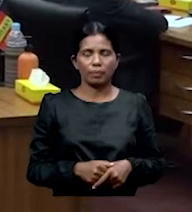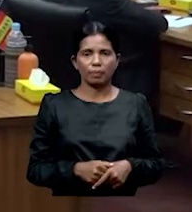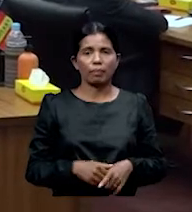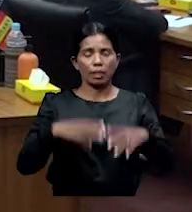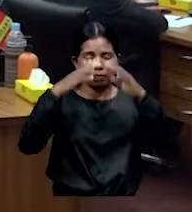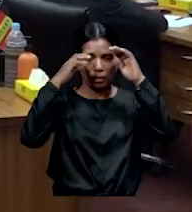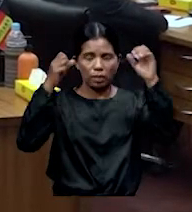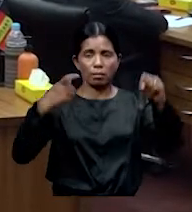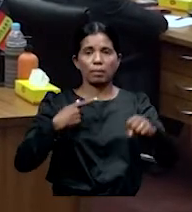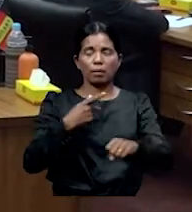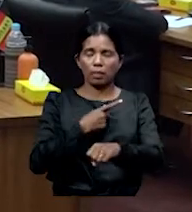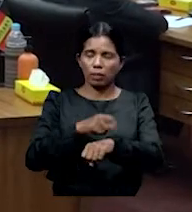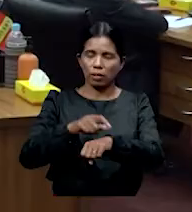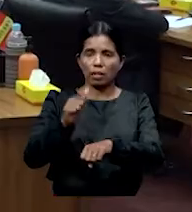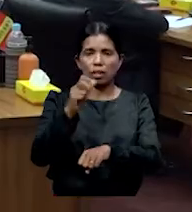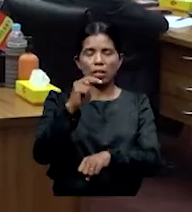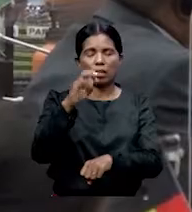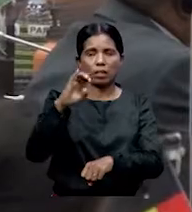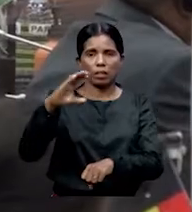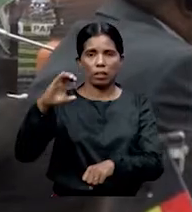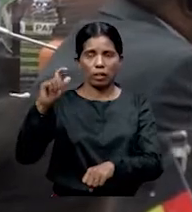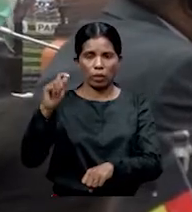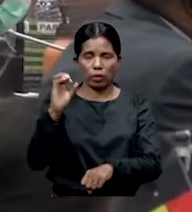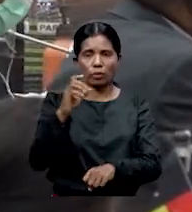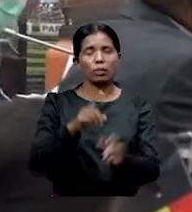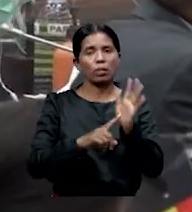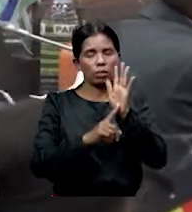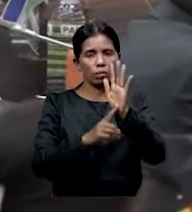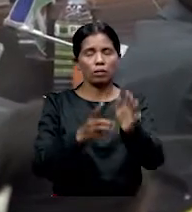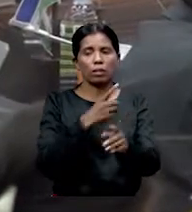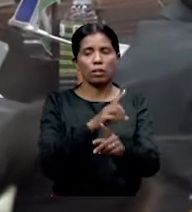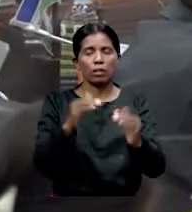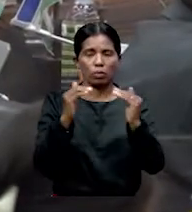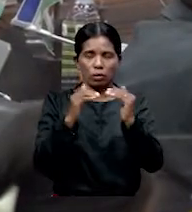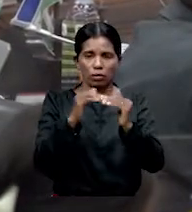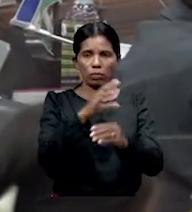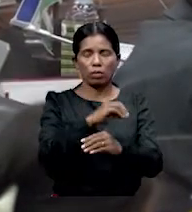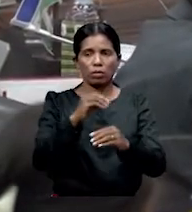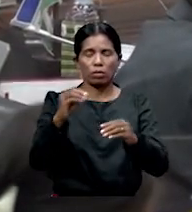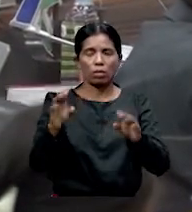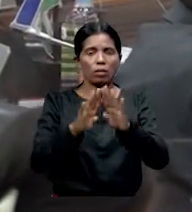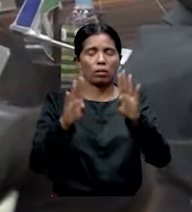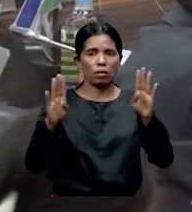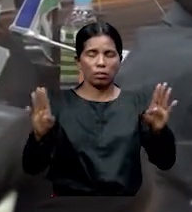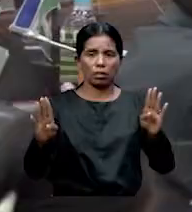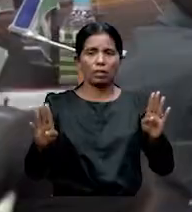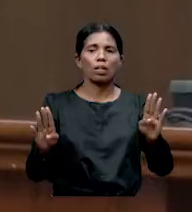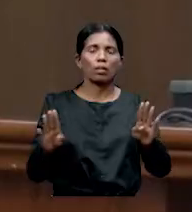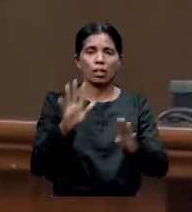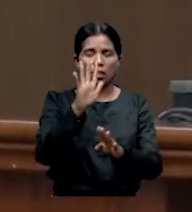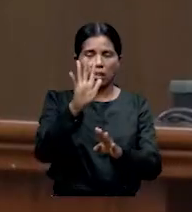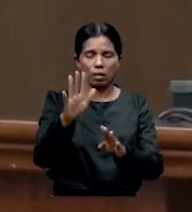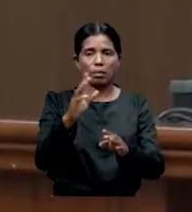Presidente do Parlamento Nacional, Aniceto Guterres López, a tu apelo, né? Leu seu discurso, bem ir à abertura da sessão legislativa da Lima, para mandato do